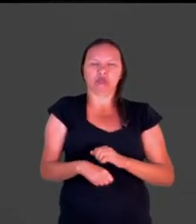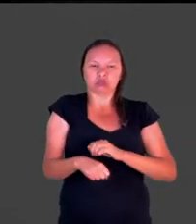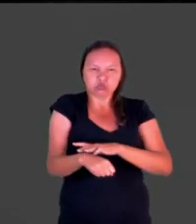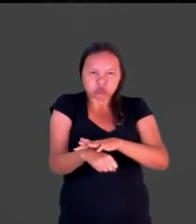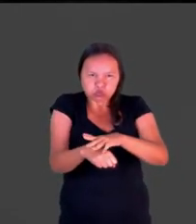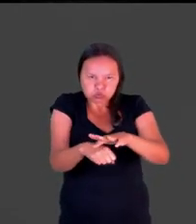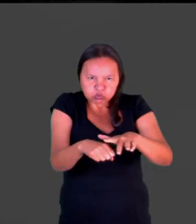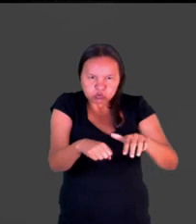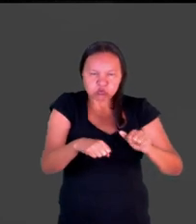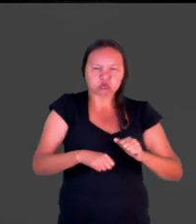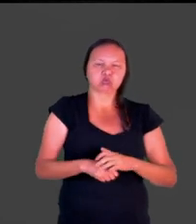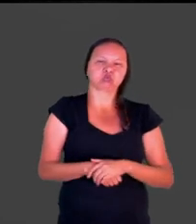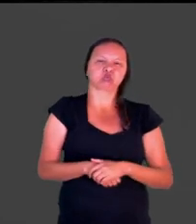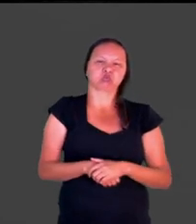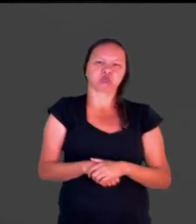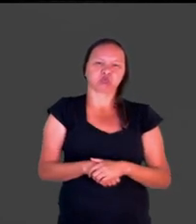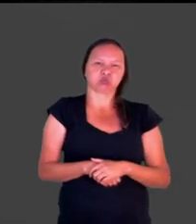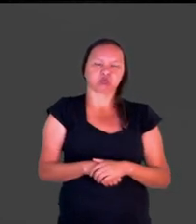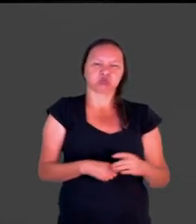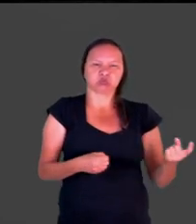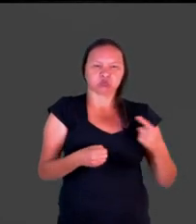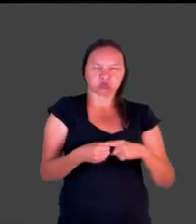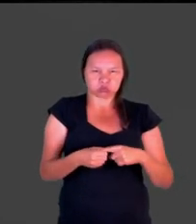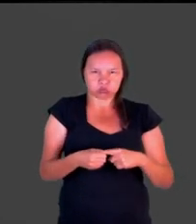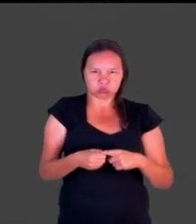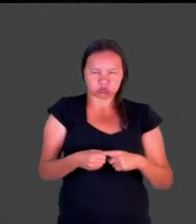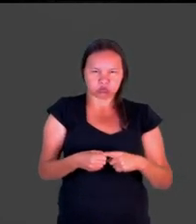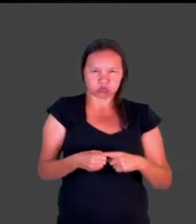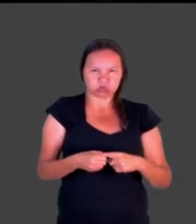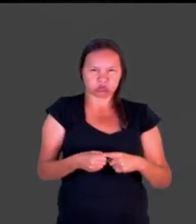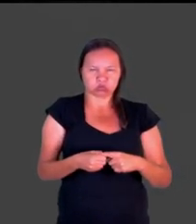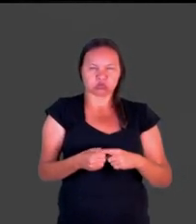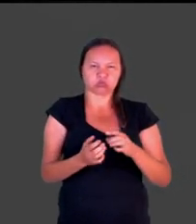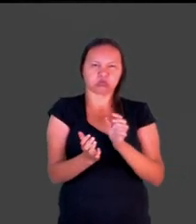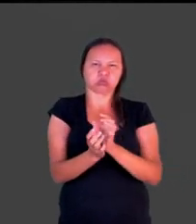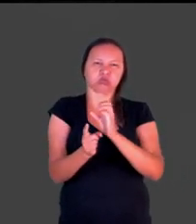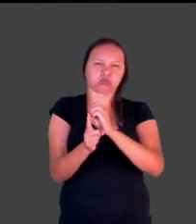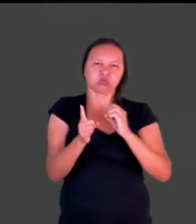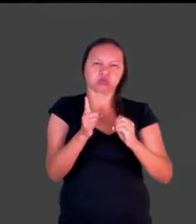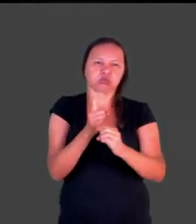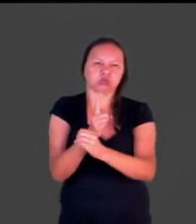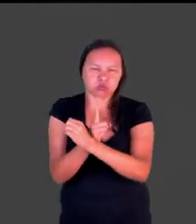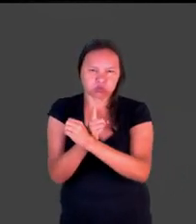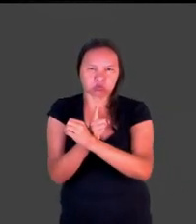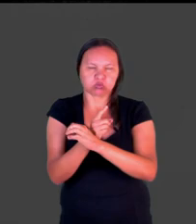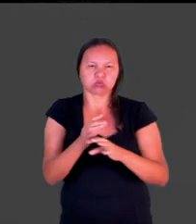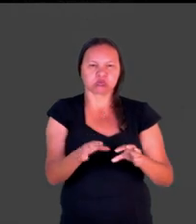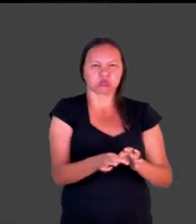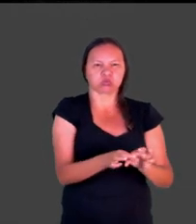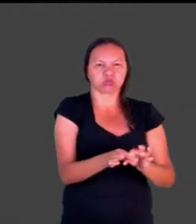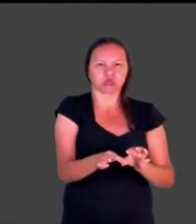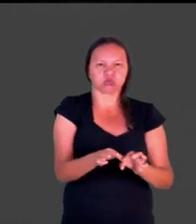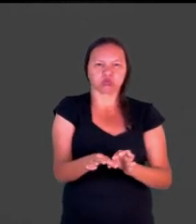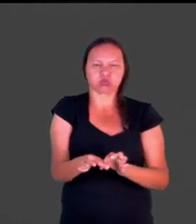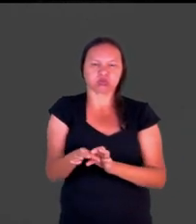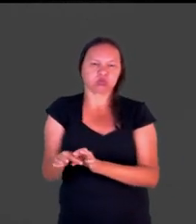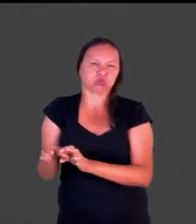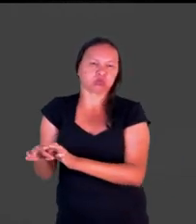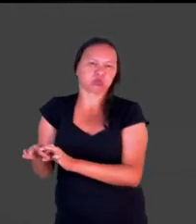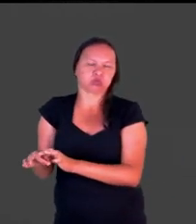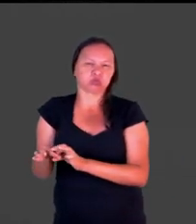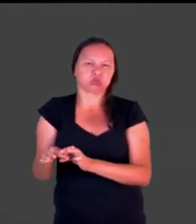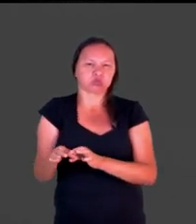pandemia eu recebi o contato de sociedade de órgão de de organizações da sociedade civil